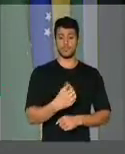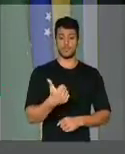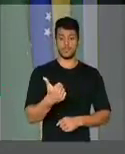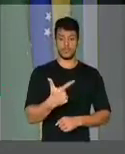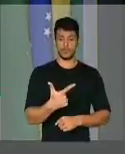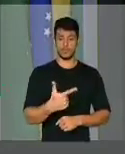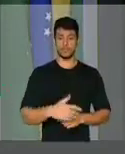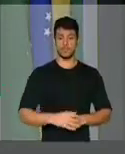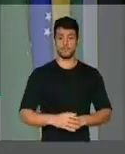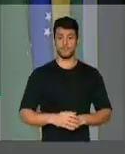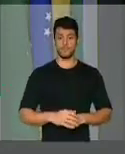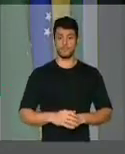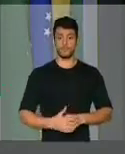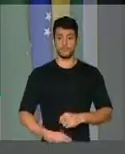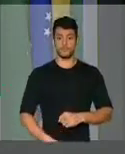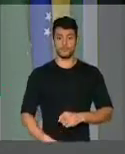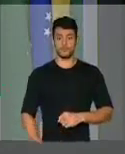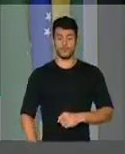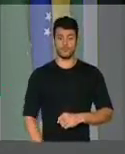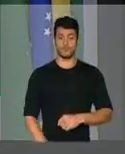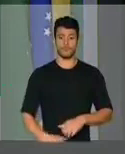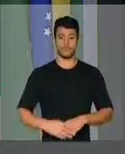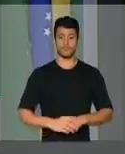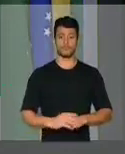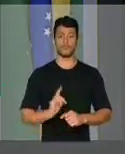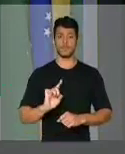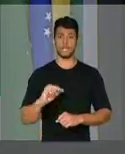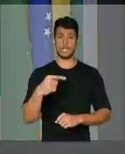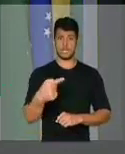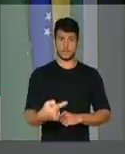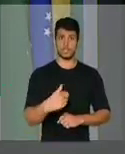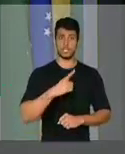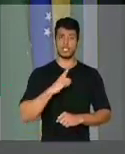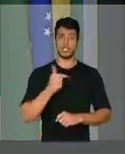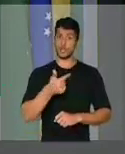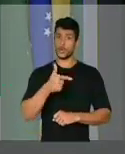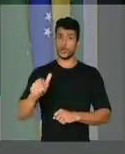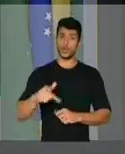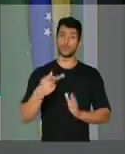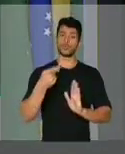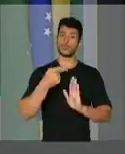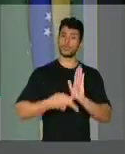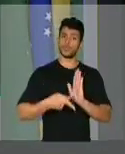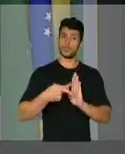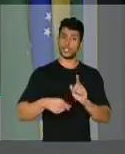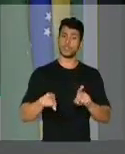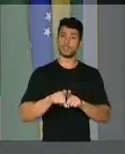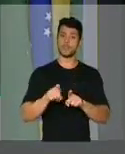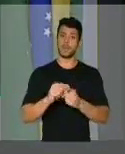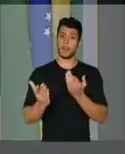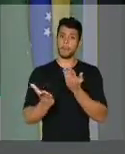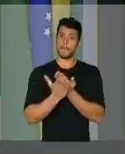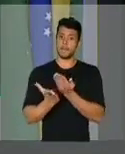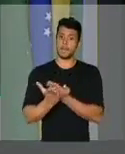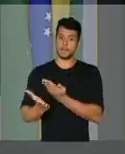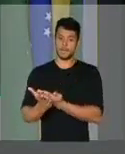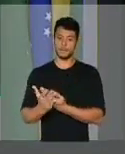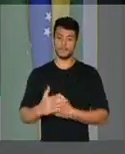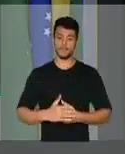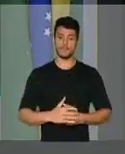seguir. É isso? E dos demais projetos de lei a eles apensados na forma